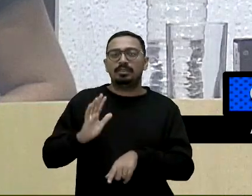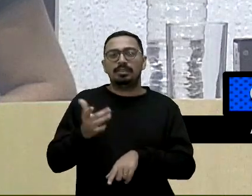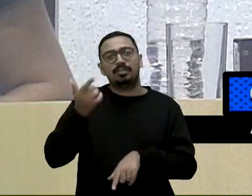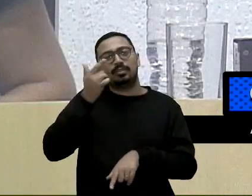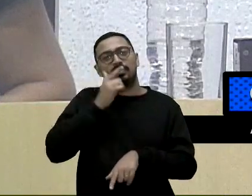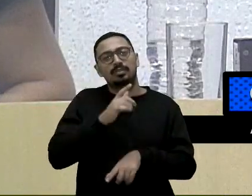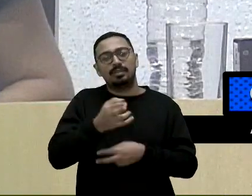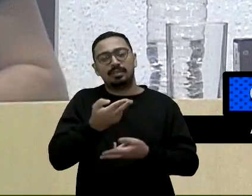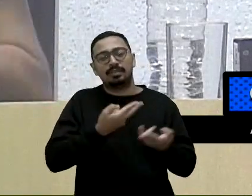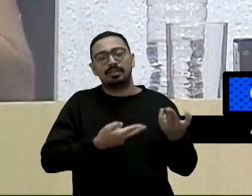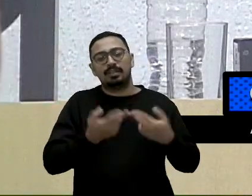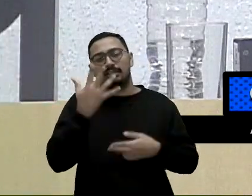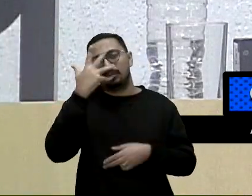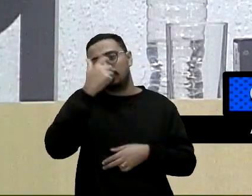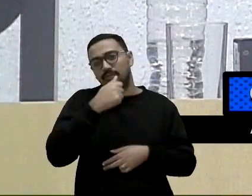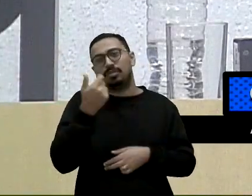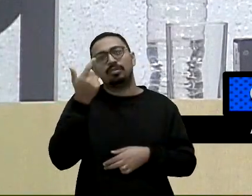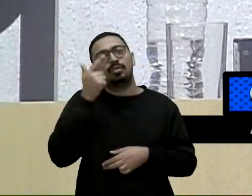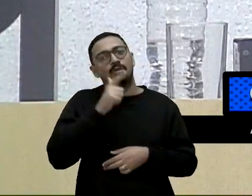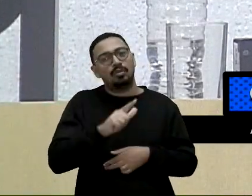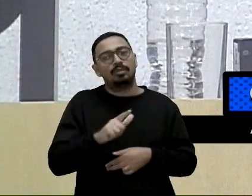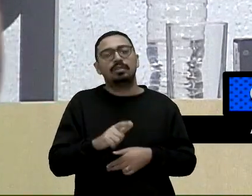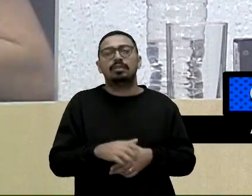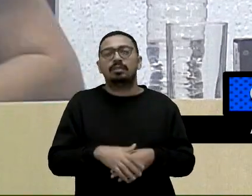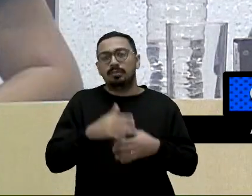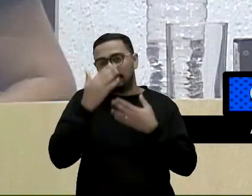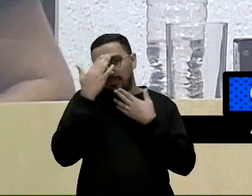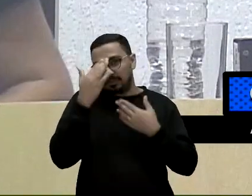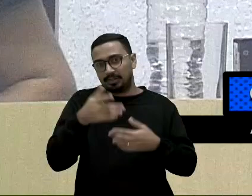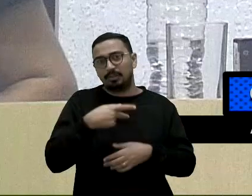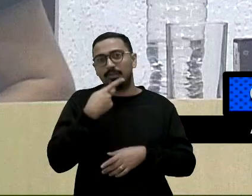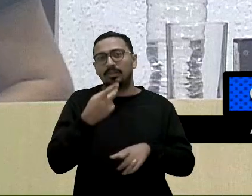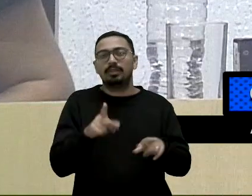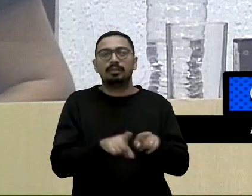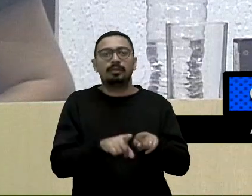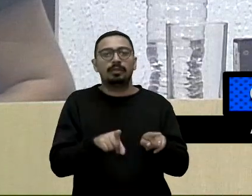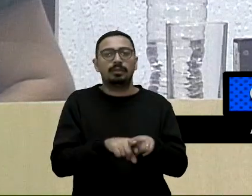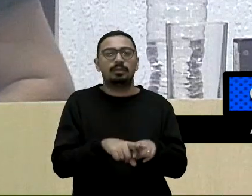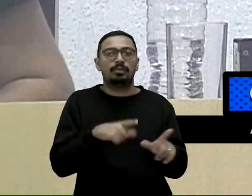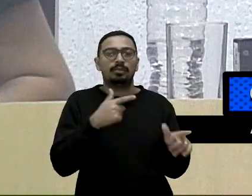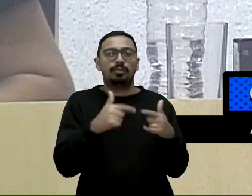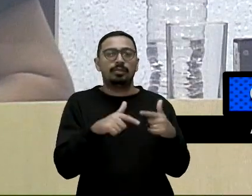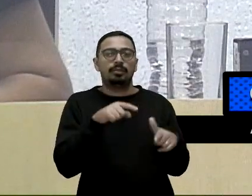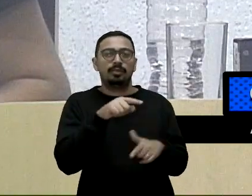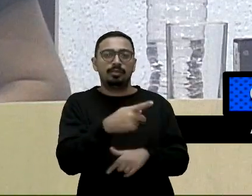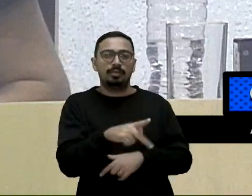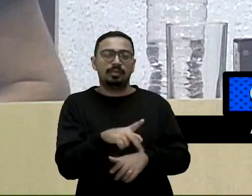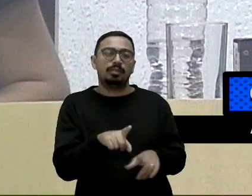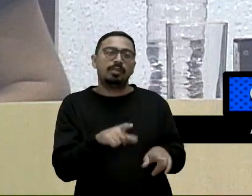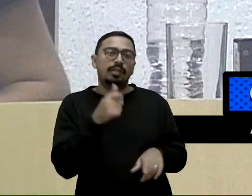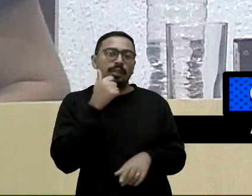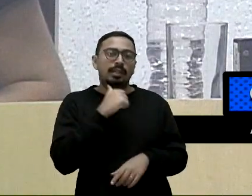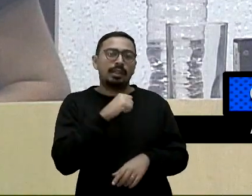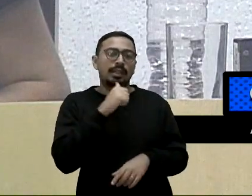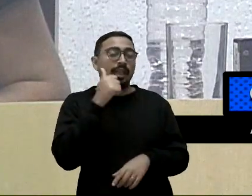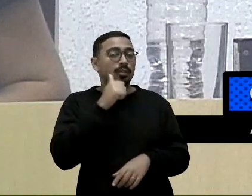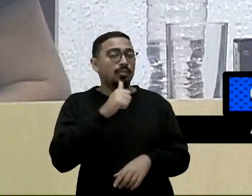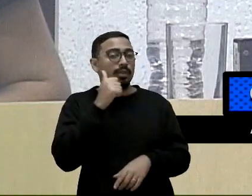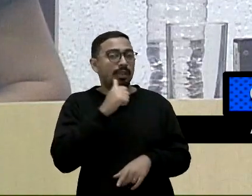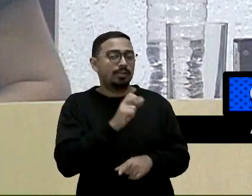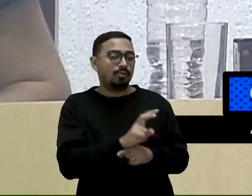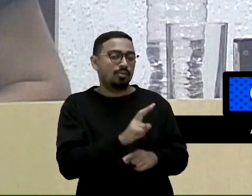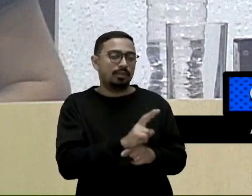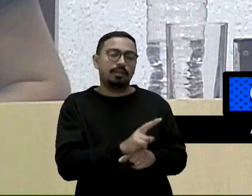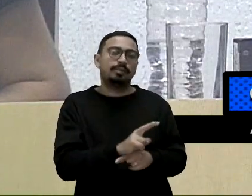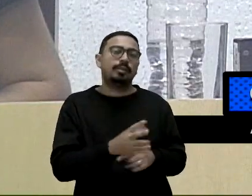essa relação bonita que a gente construiu. Obrigada pela sua fala, obrigada por todo o trabalho que você presta às mulheres. Bom, queria